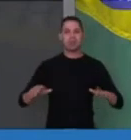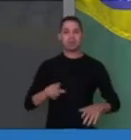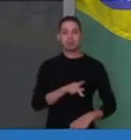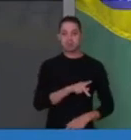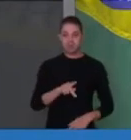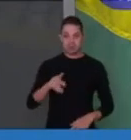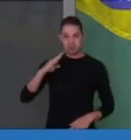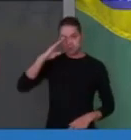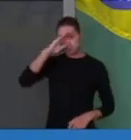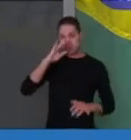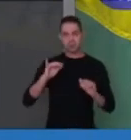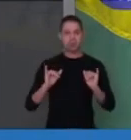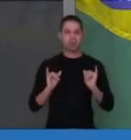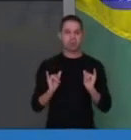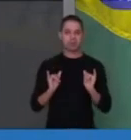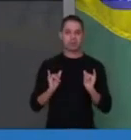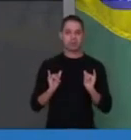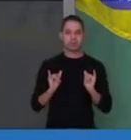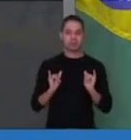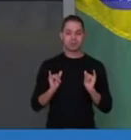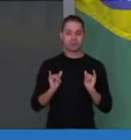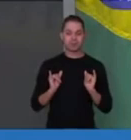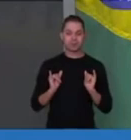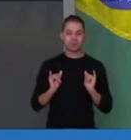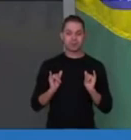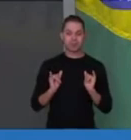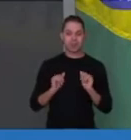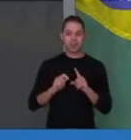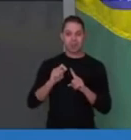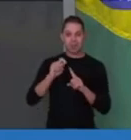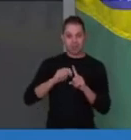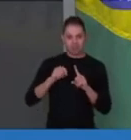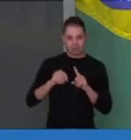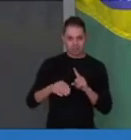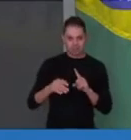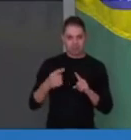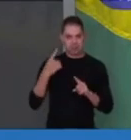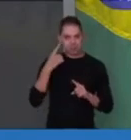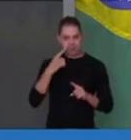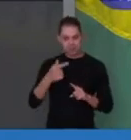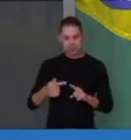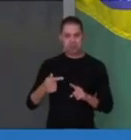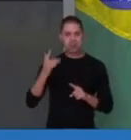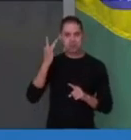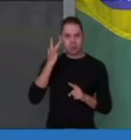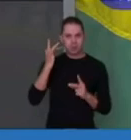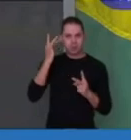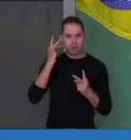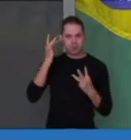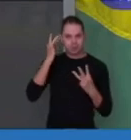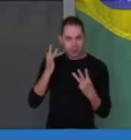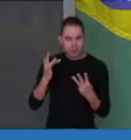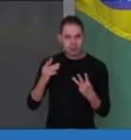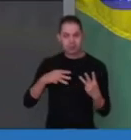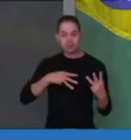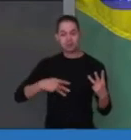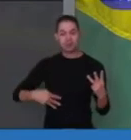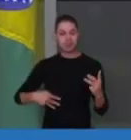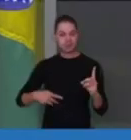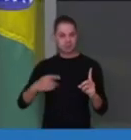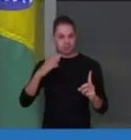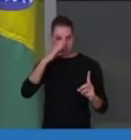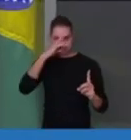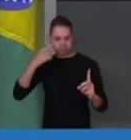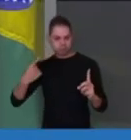quieto. Terceiro dia depois do 7 de setembro, eu já vi um ministro atacando o presidente. Eu coloquei, olha,